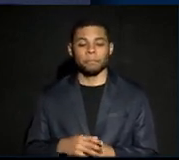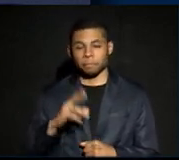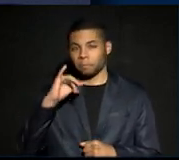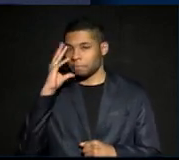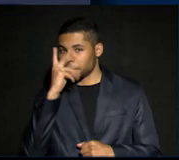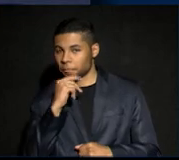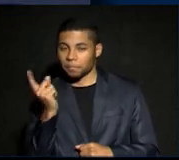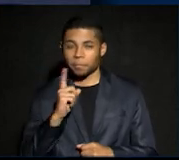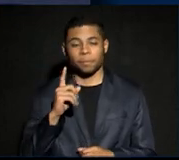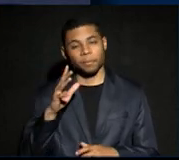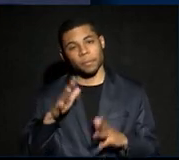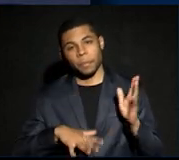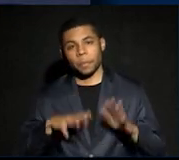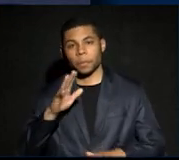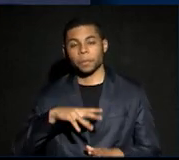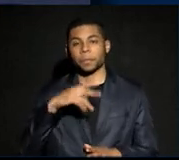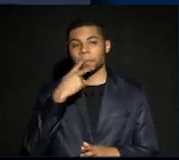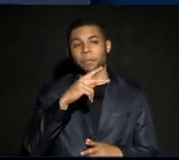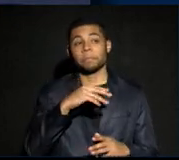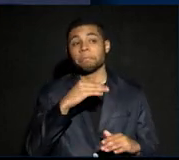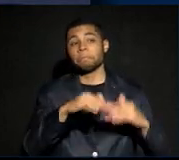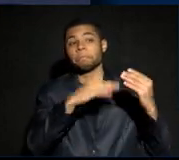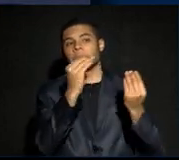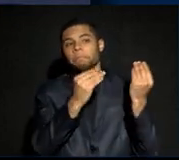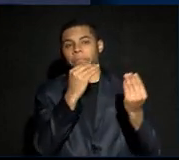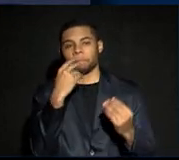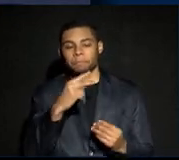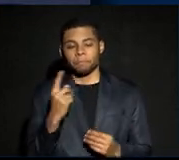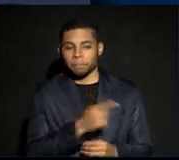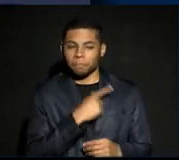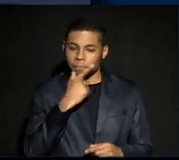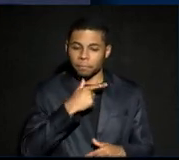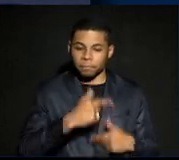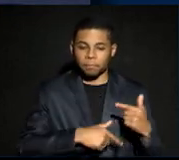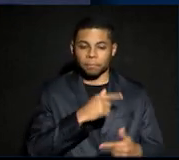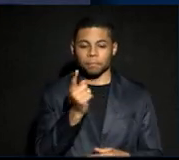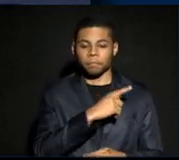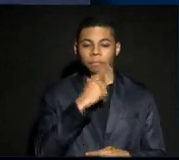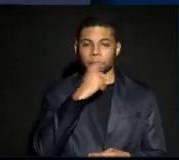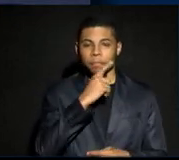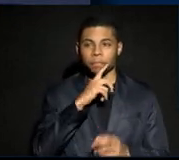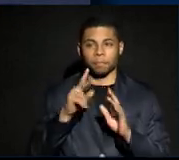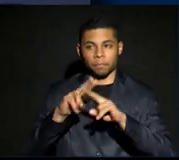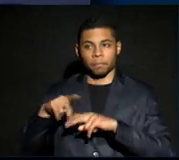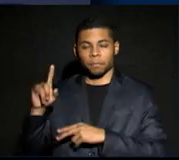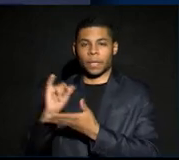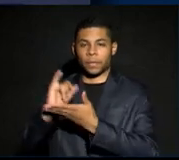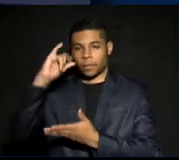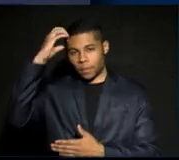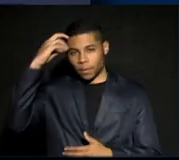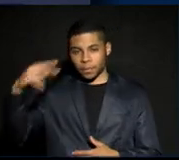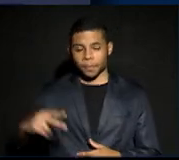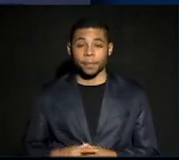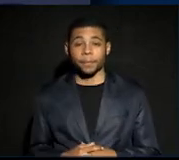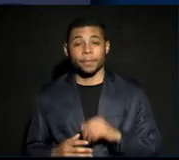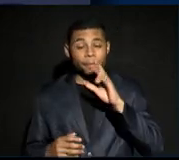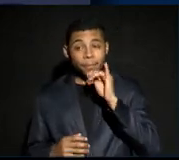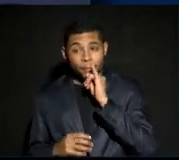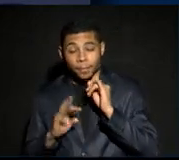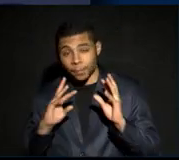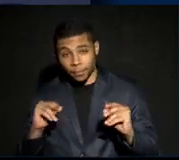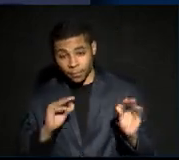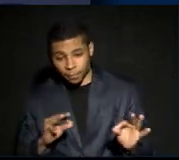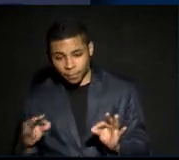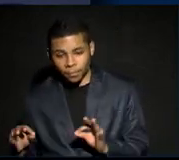eu acho que vai depender, de fato, do progresso que a gente vai obter com a inflação. Então, se as projeções estiverem